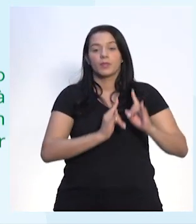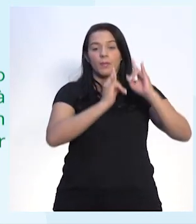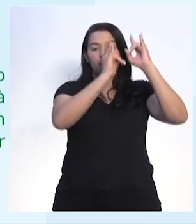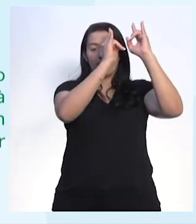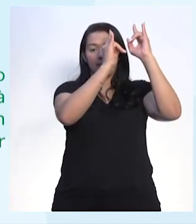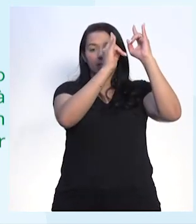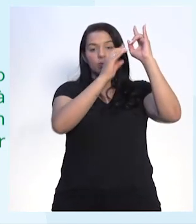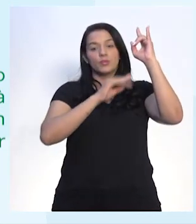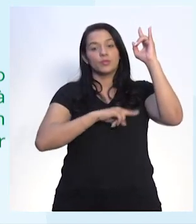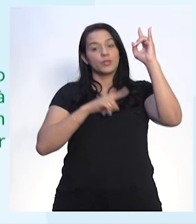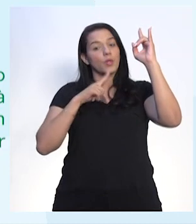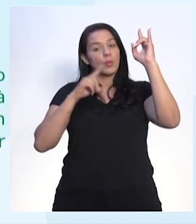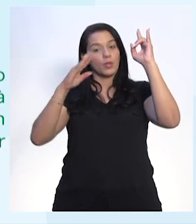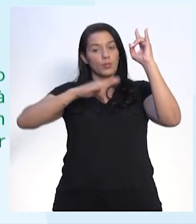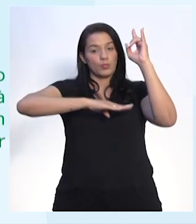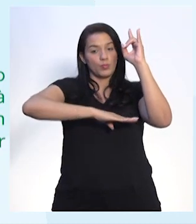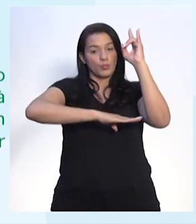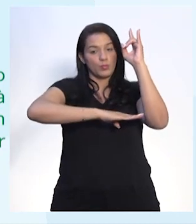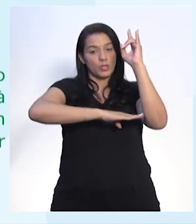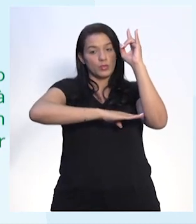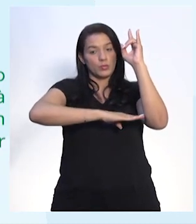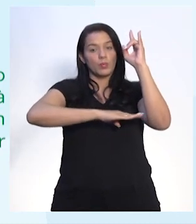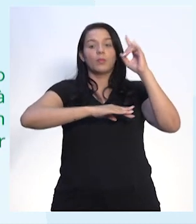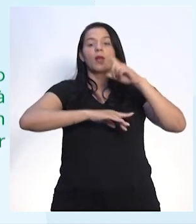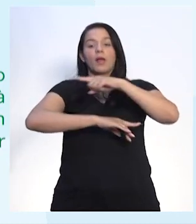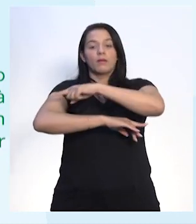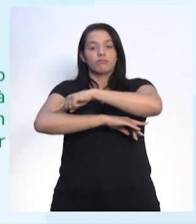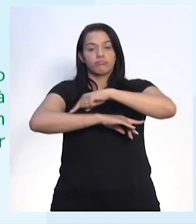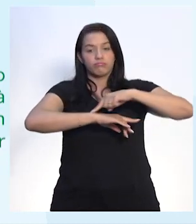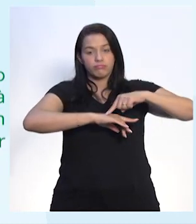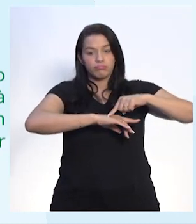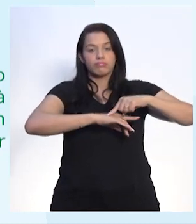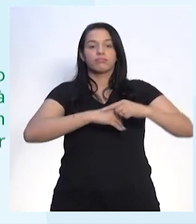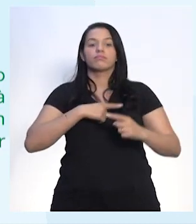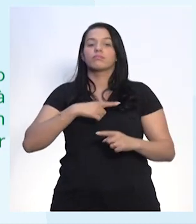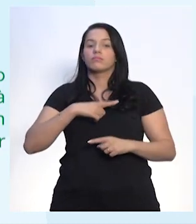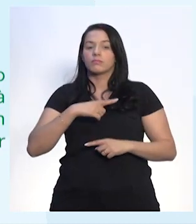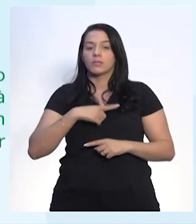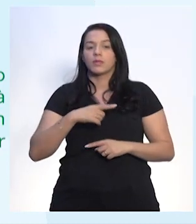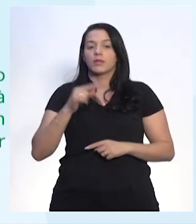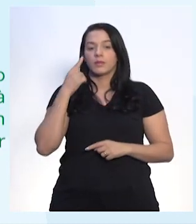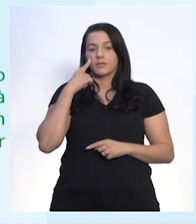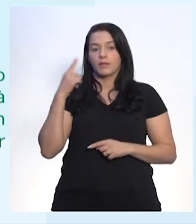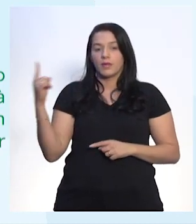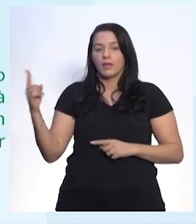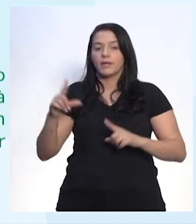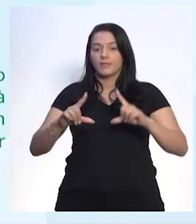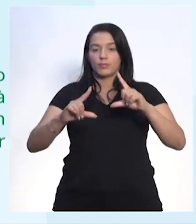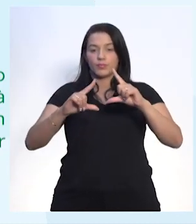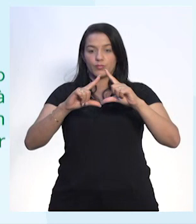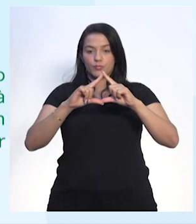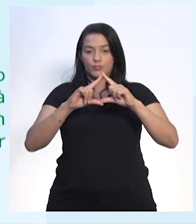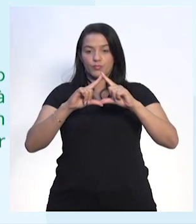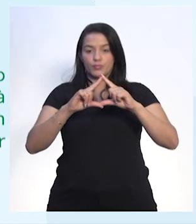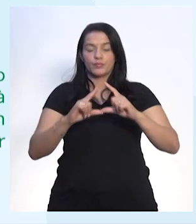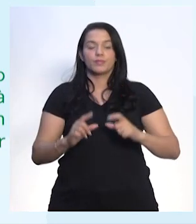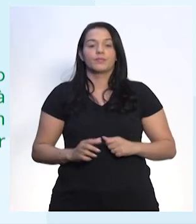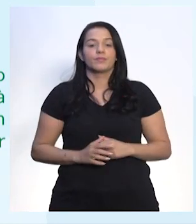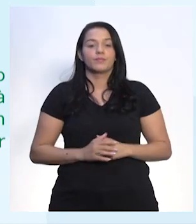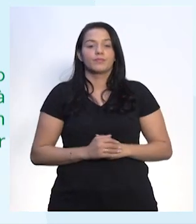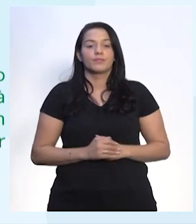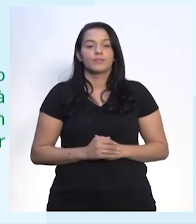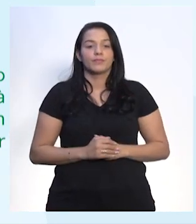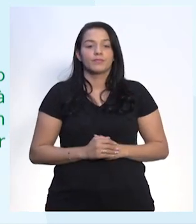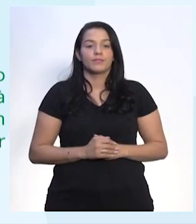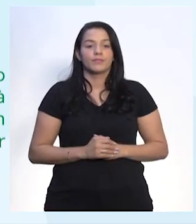em relação ao solo forma um triângulo. Então, ambas aqui, ó, se eu de novo aqui, ó, forma